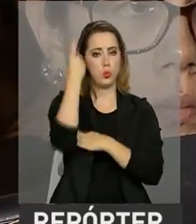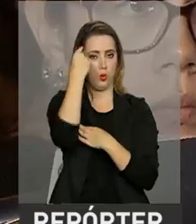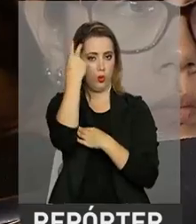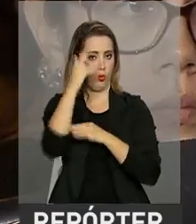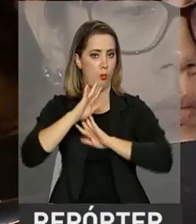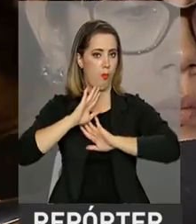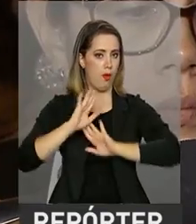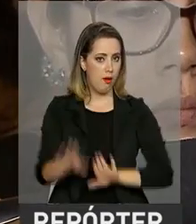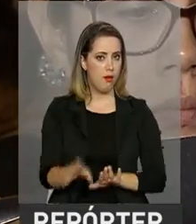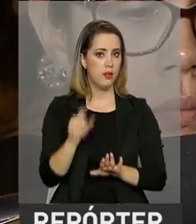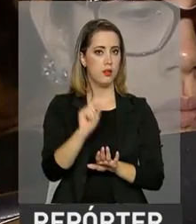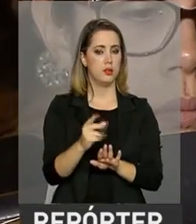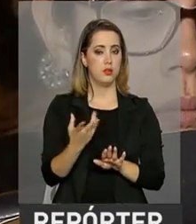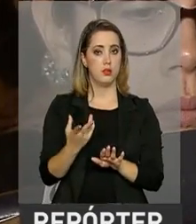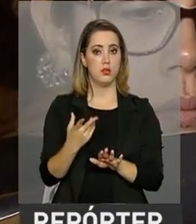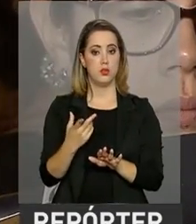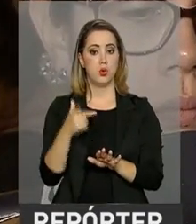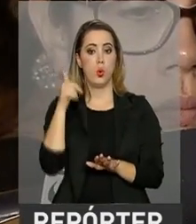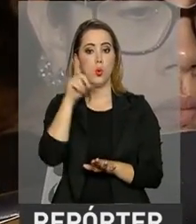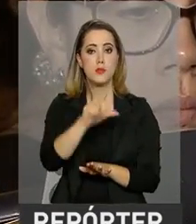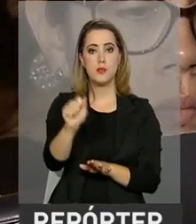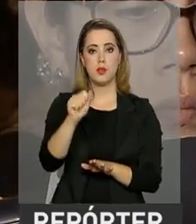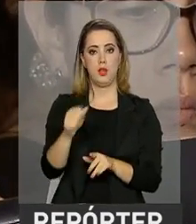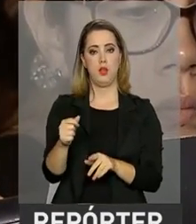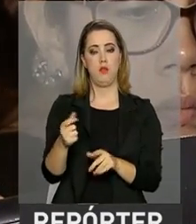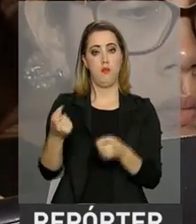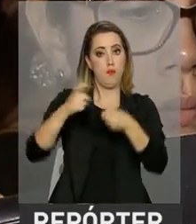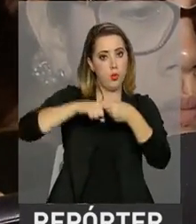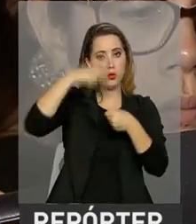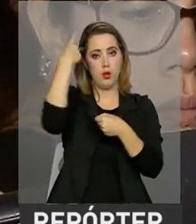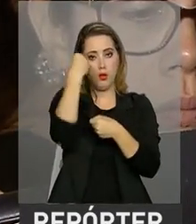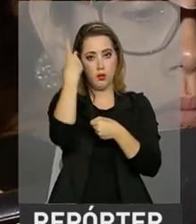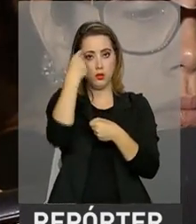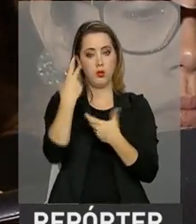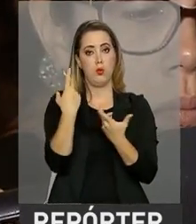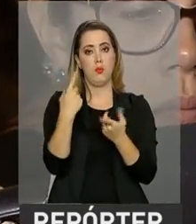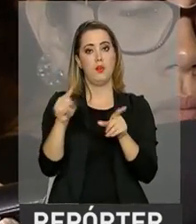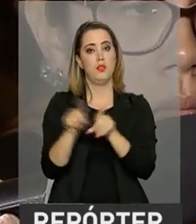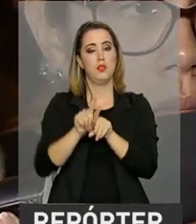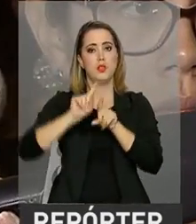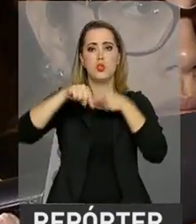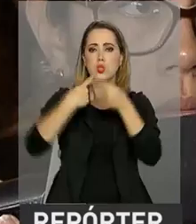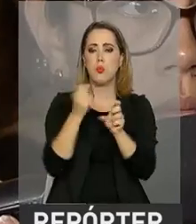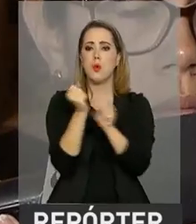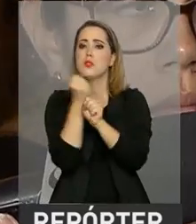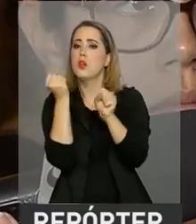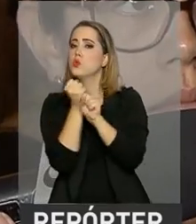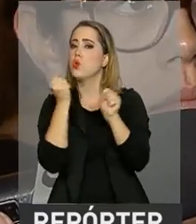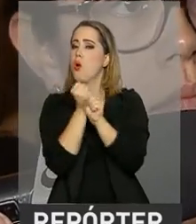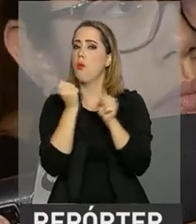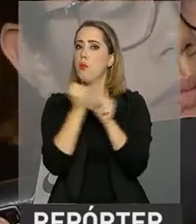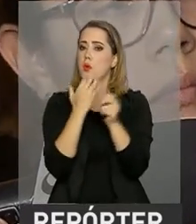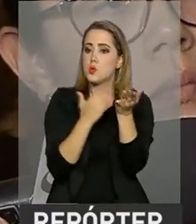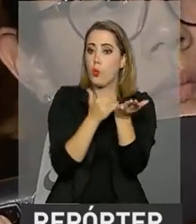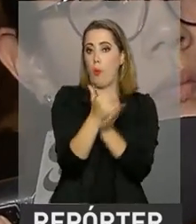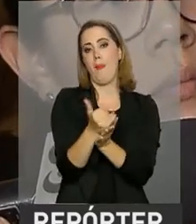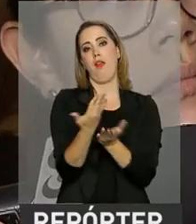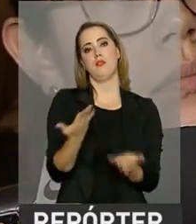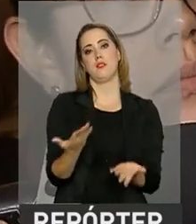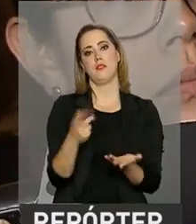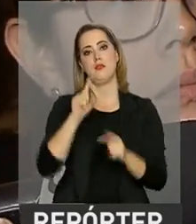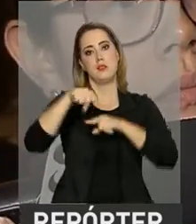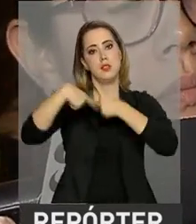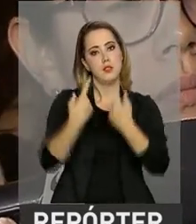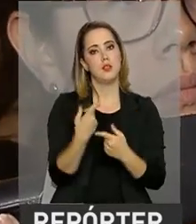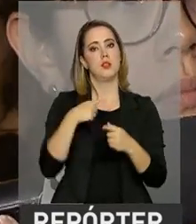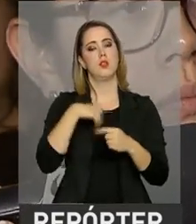normalidade a reconquistar e manter a normalidade em alcaçus para que as obras necessárias sejam feitas e